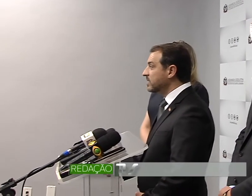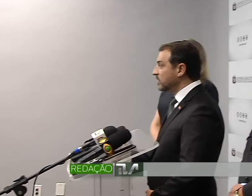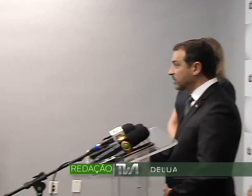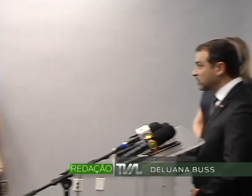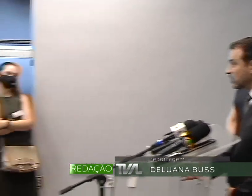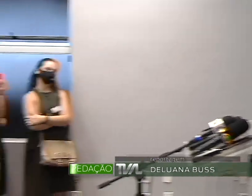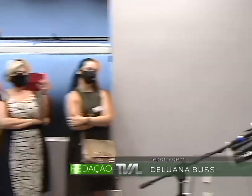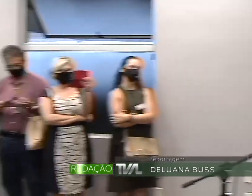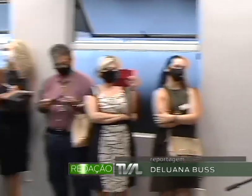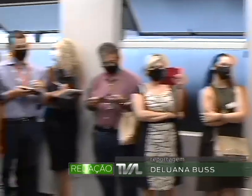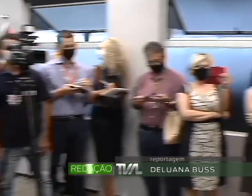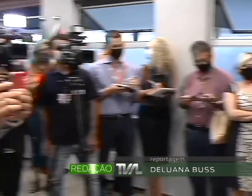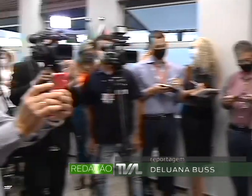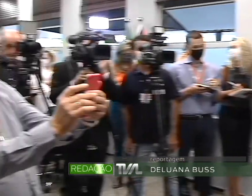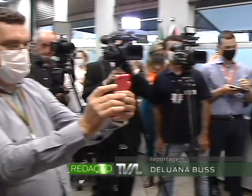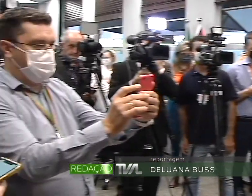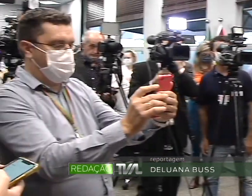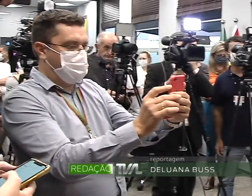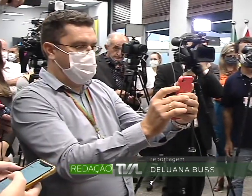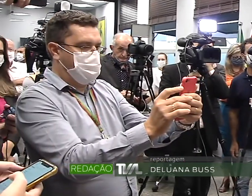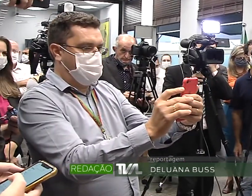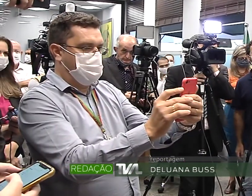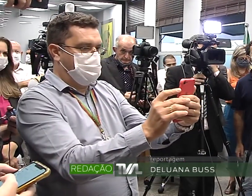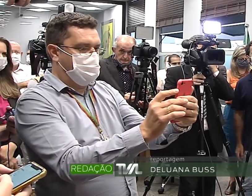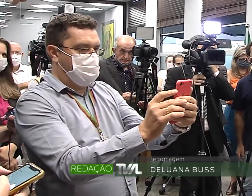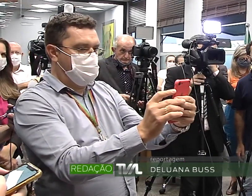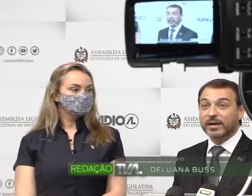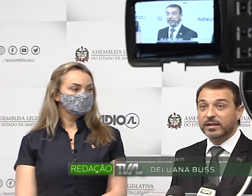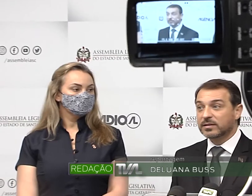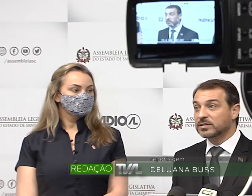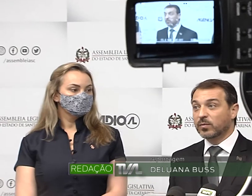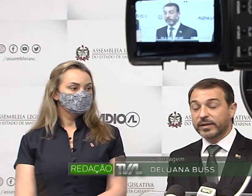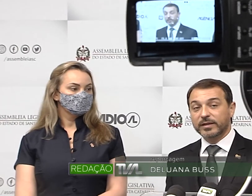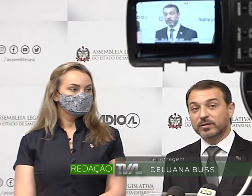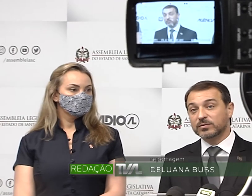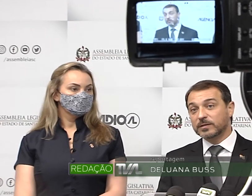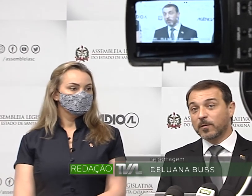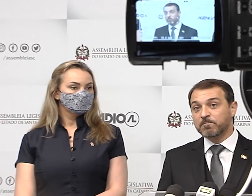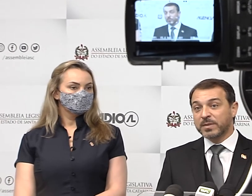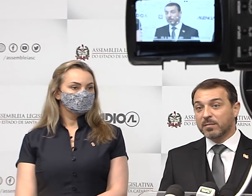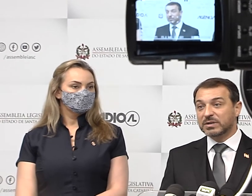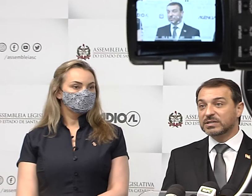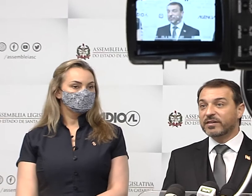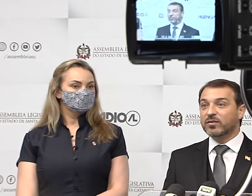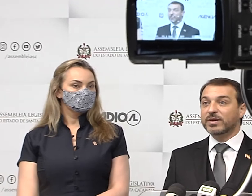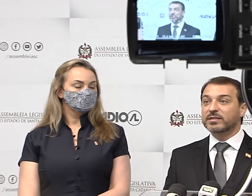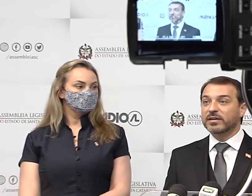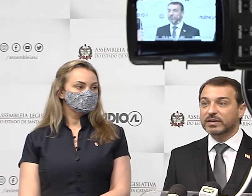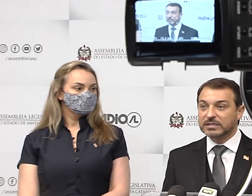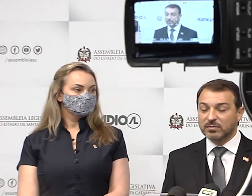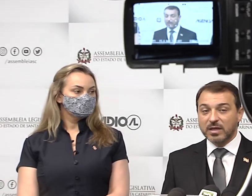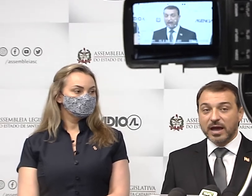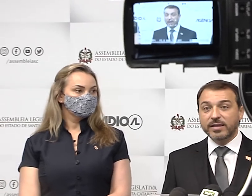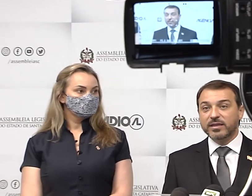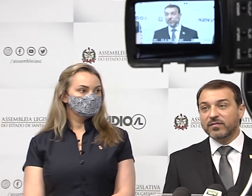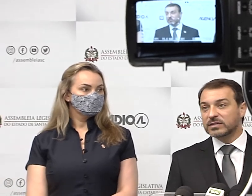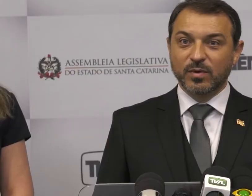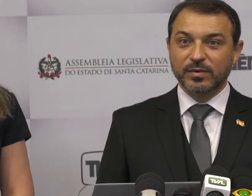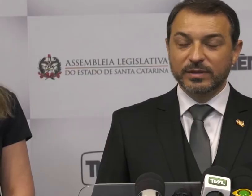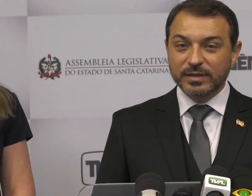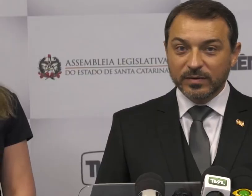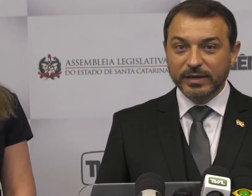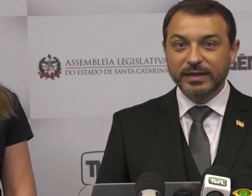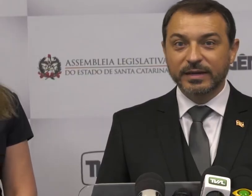Alesc, deputado José Milton Schaefer, e pela vice-governadora Daniela Rainer, Moisés falou sobre o relacionamento entre